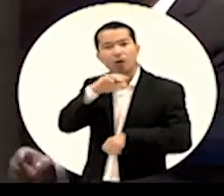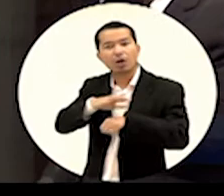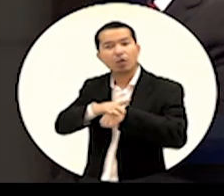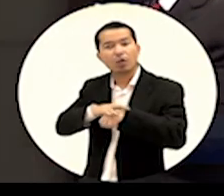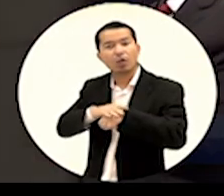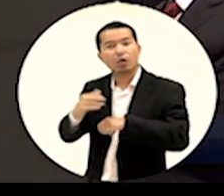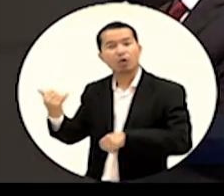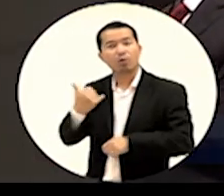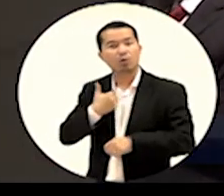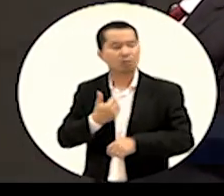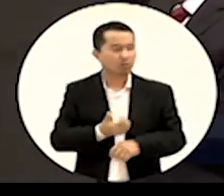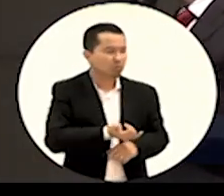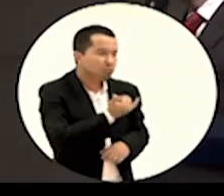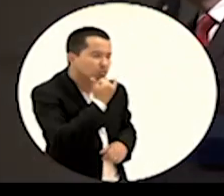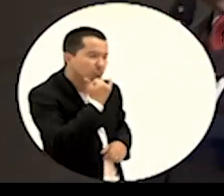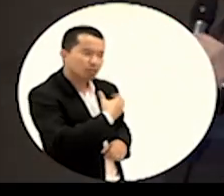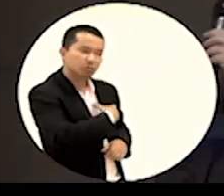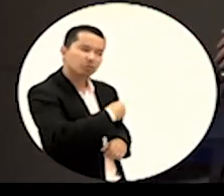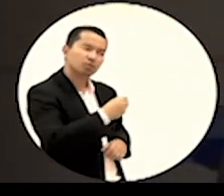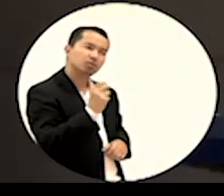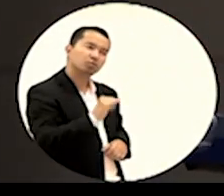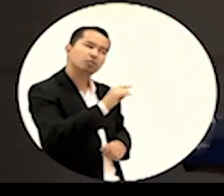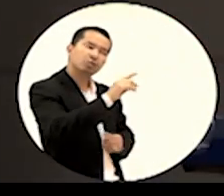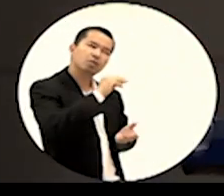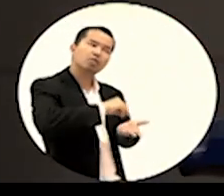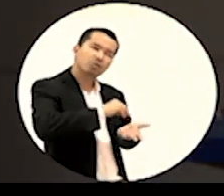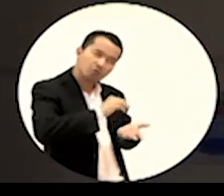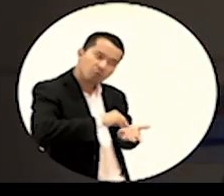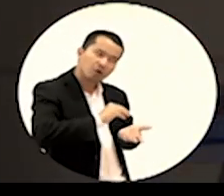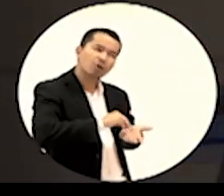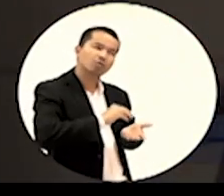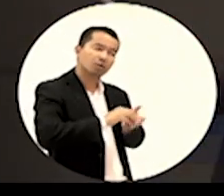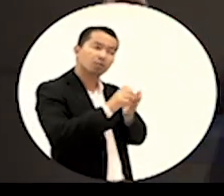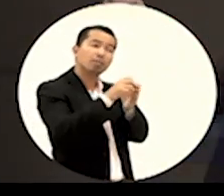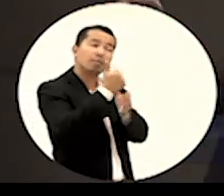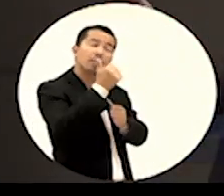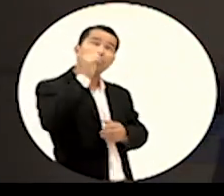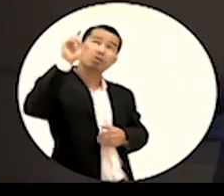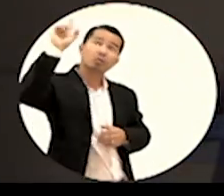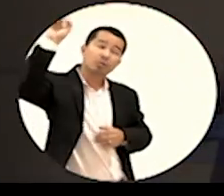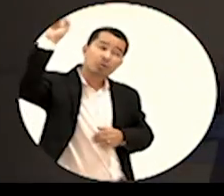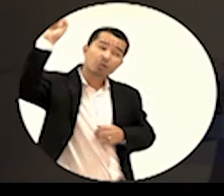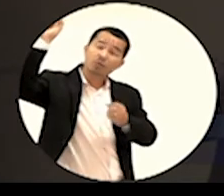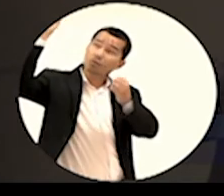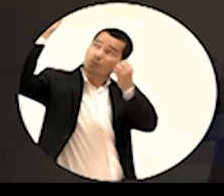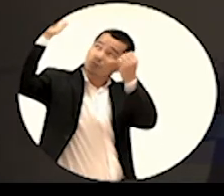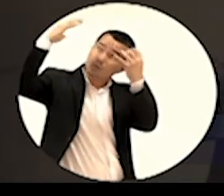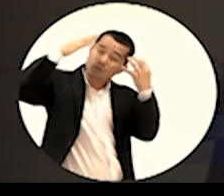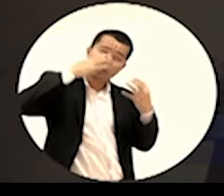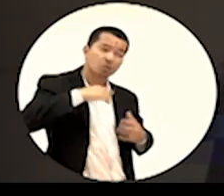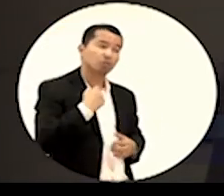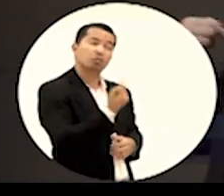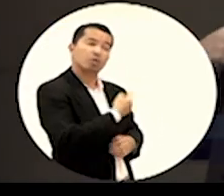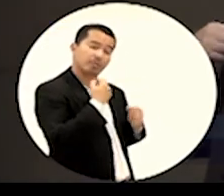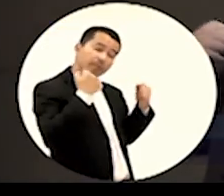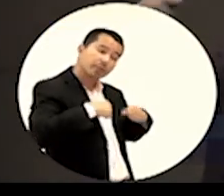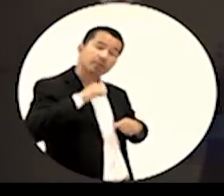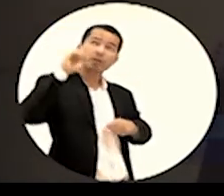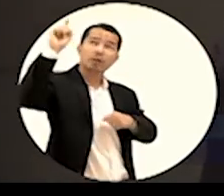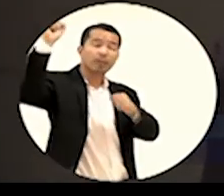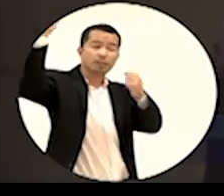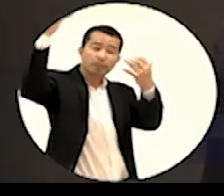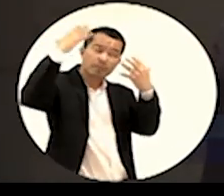doente chegou para mim e disse assim, filho, se você não colocar Deus em primeiro lugar, nós